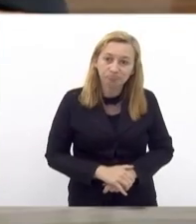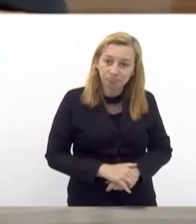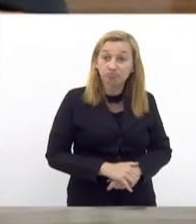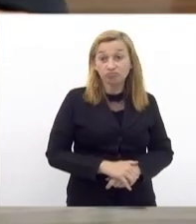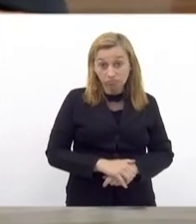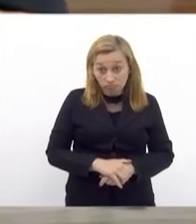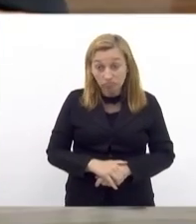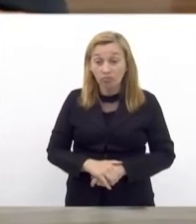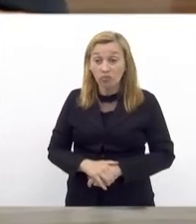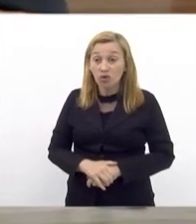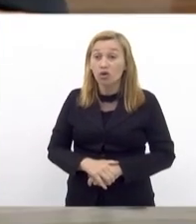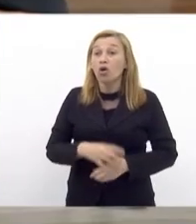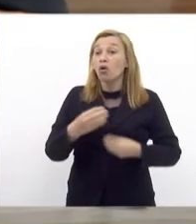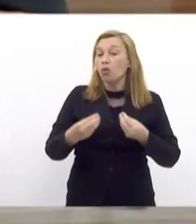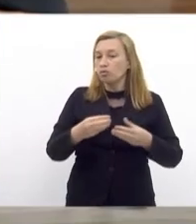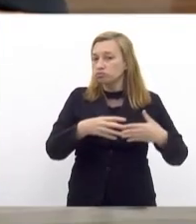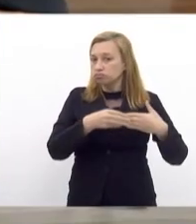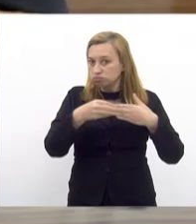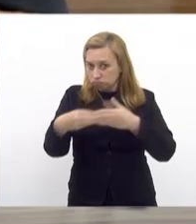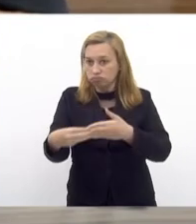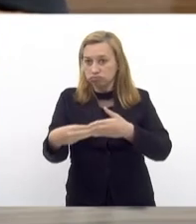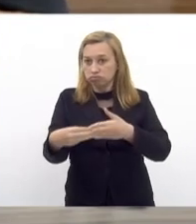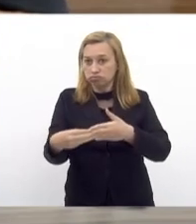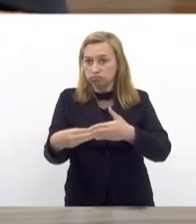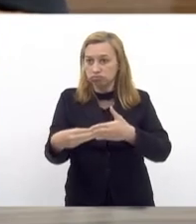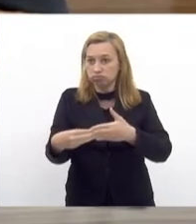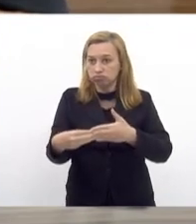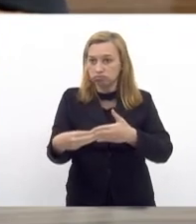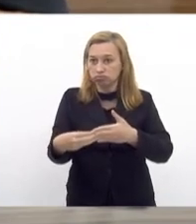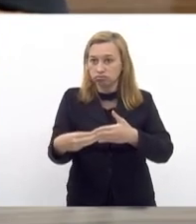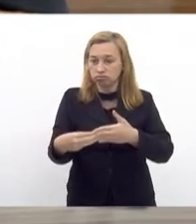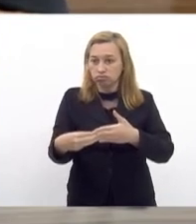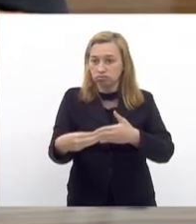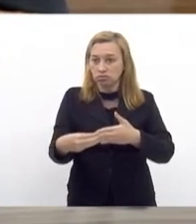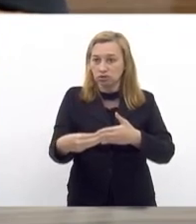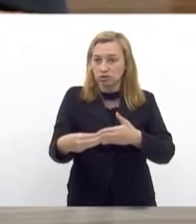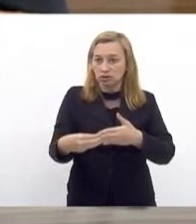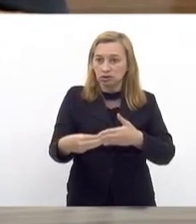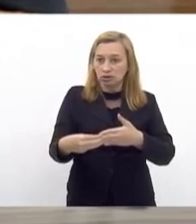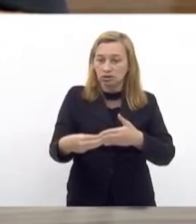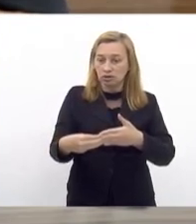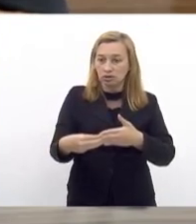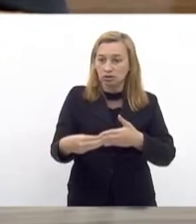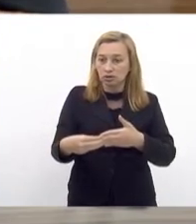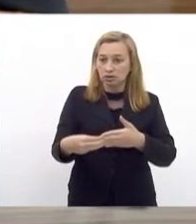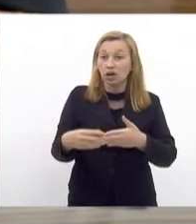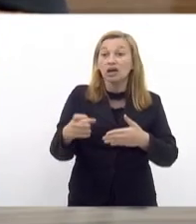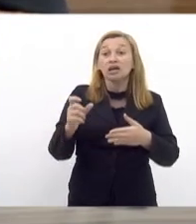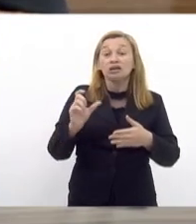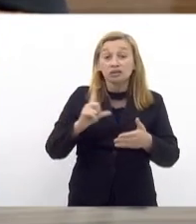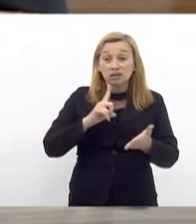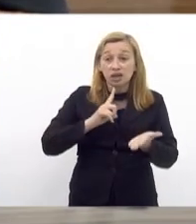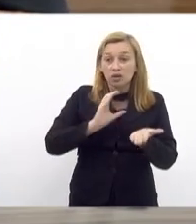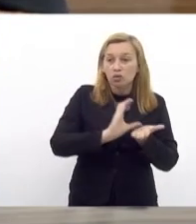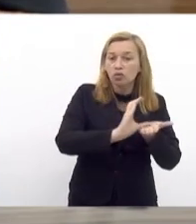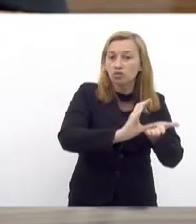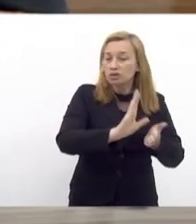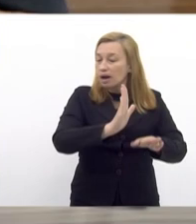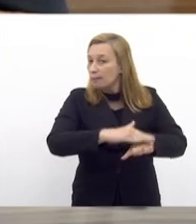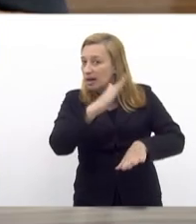da forma que está sendo conduzida, essa concessão é para que possa ter um recurso a mais na